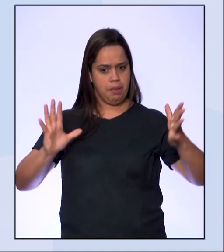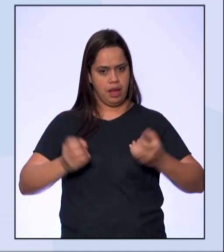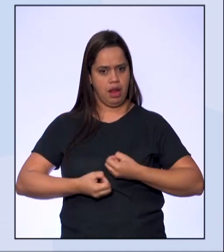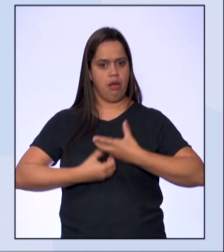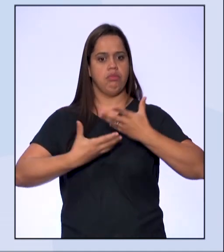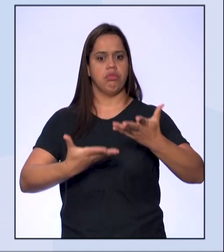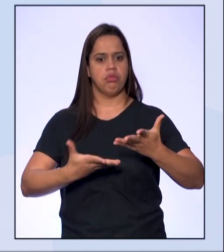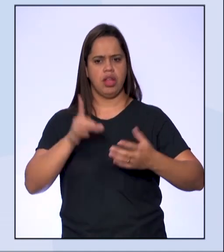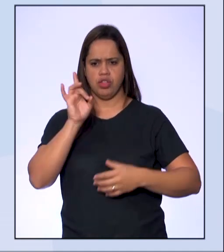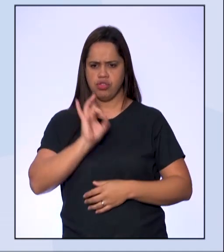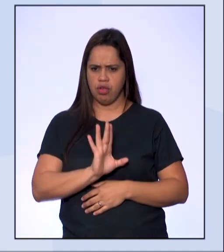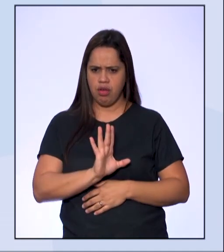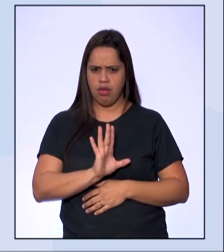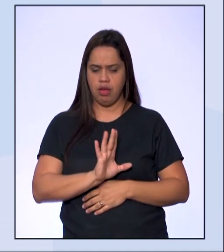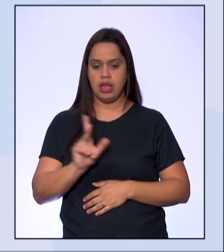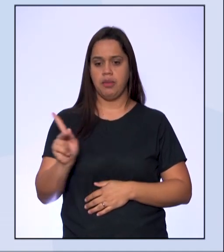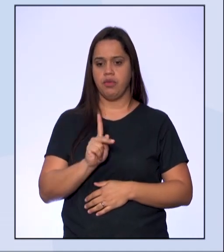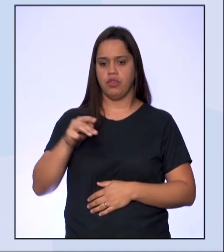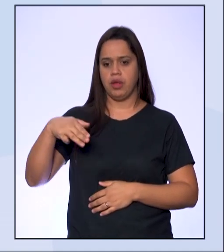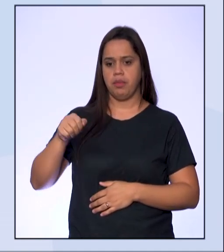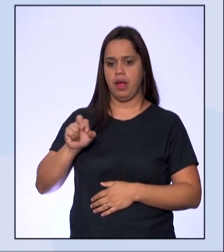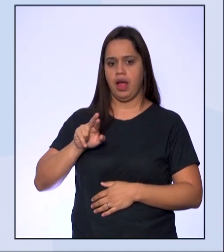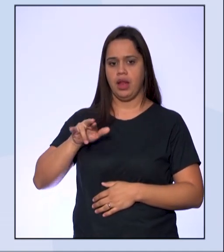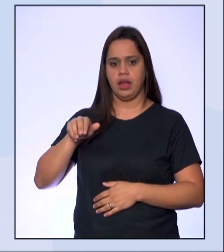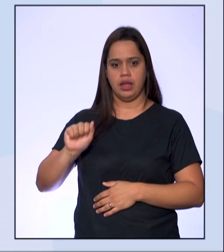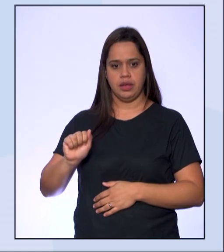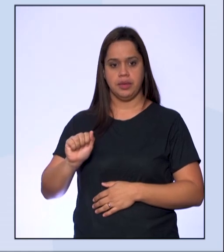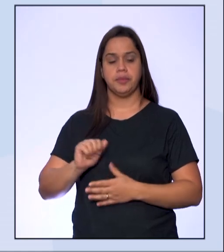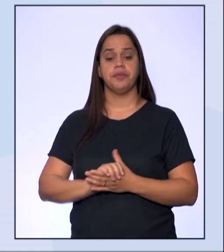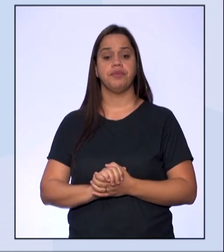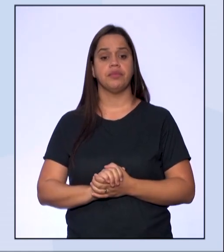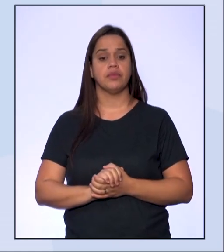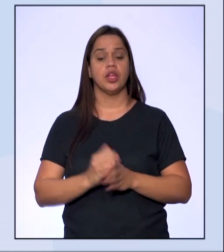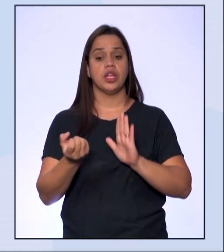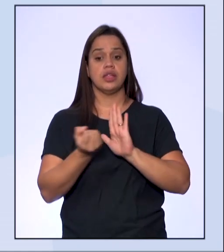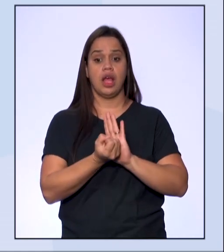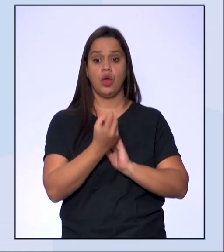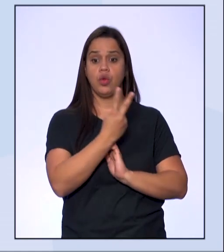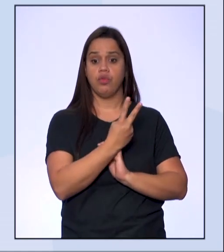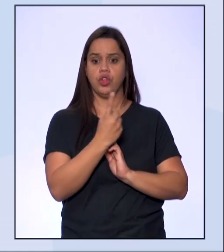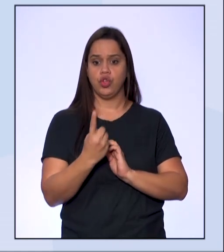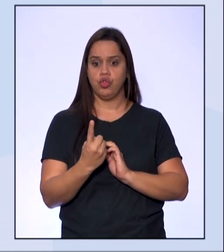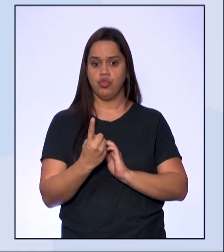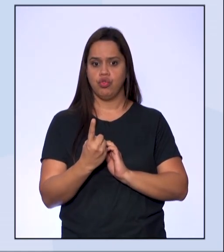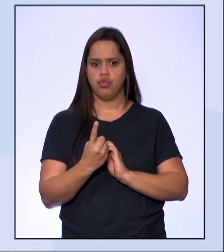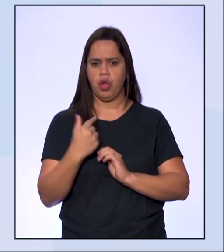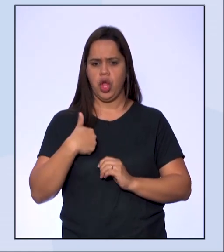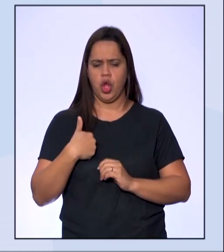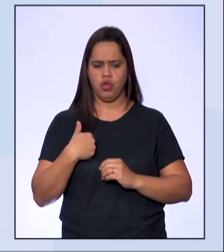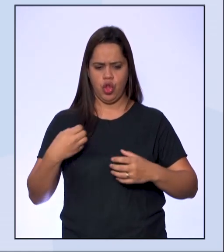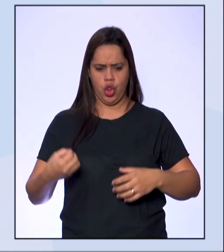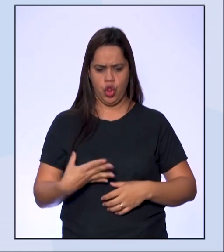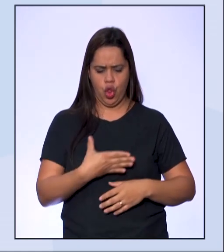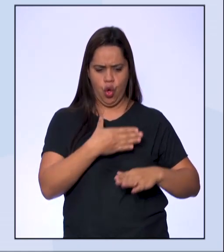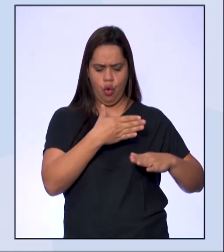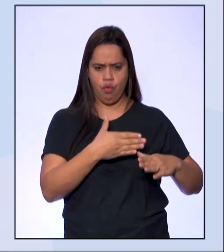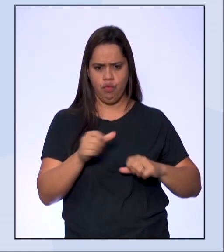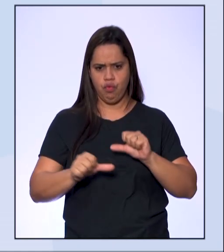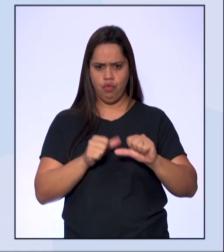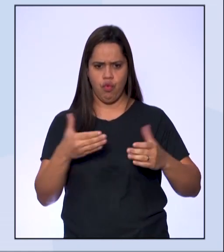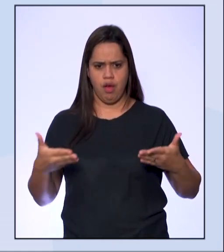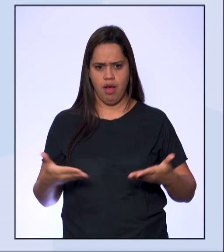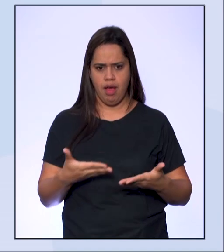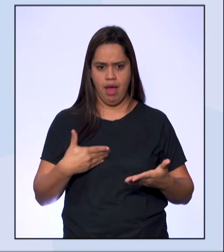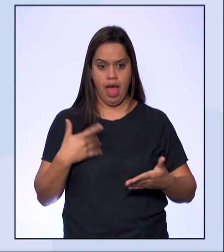apenas? Da professora Marina Salete Martim. Século XXI, ser moderno é correr riscos, é